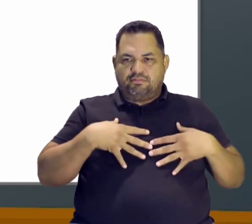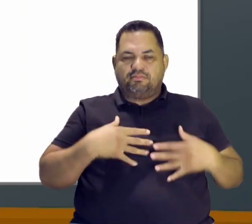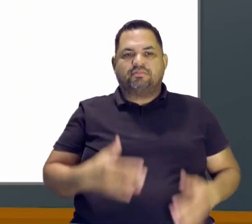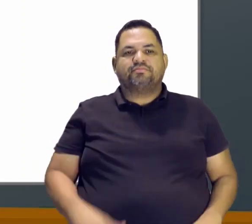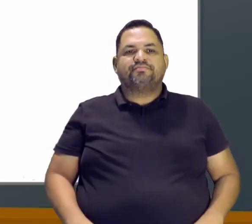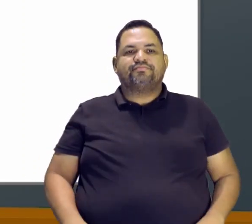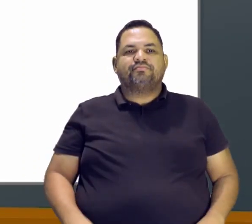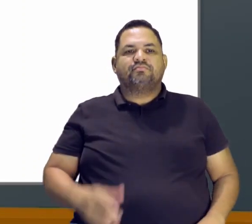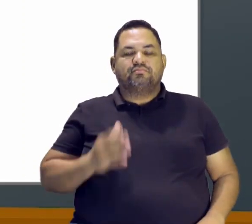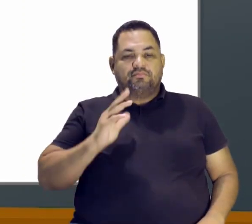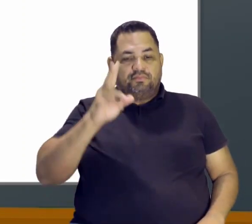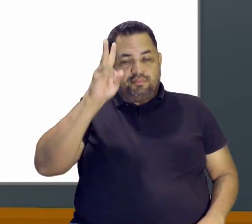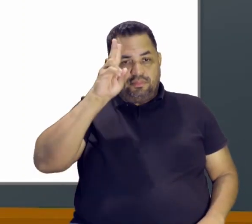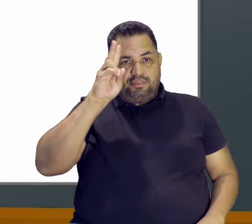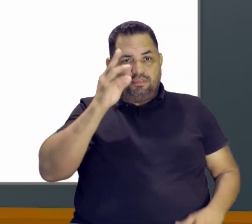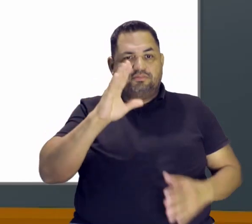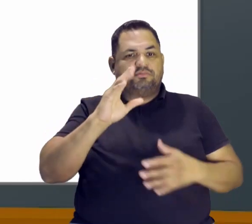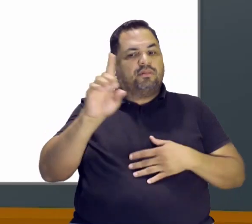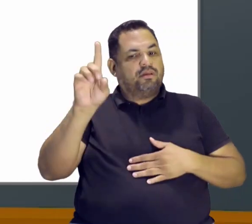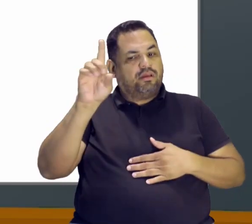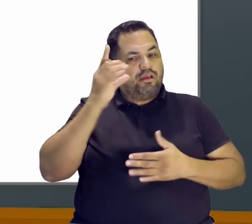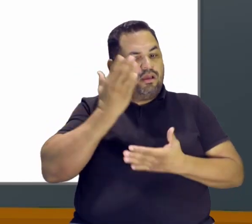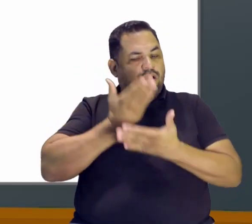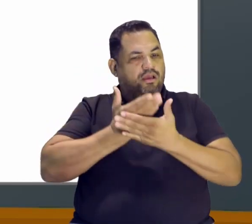toda aula de educação física tem que deixar a garrafinha aí.